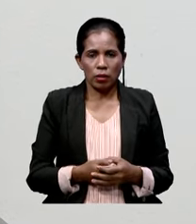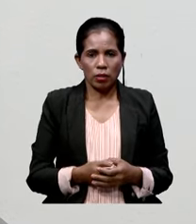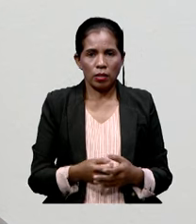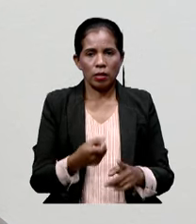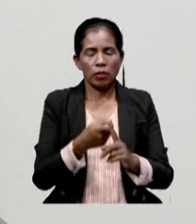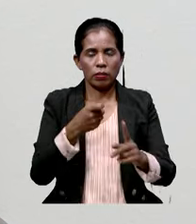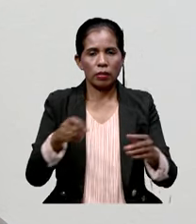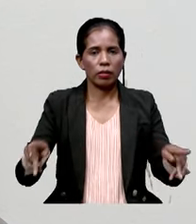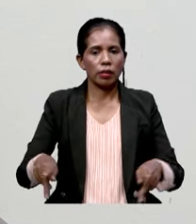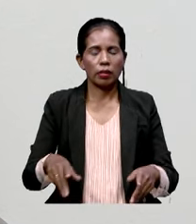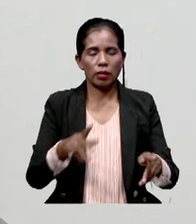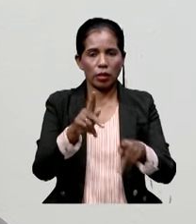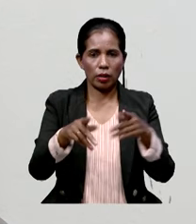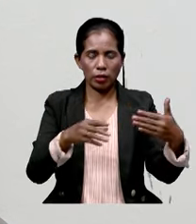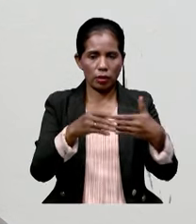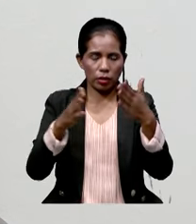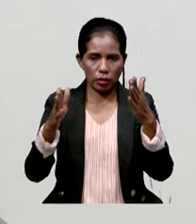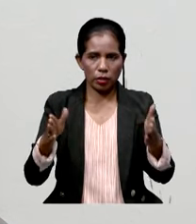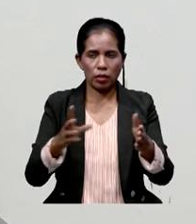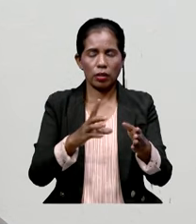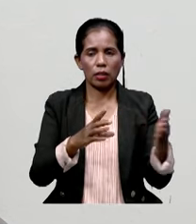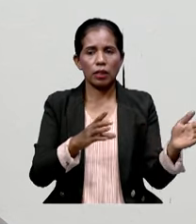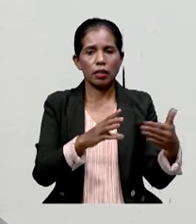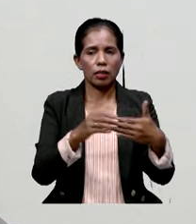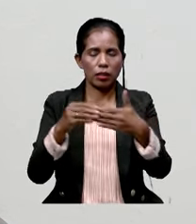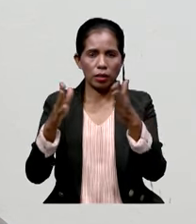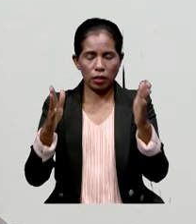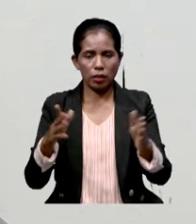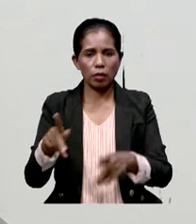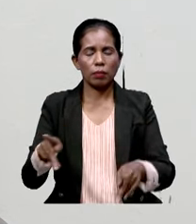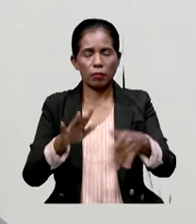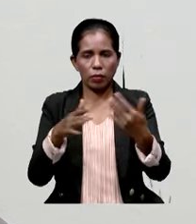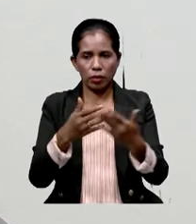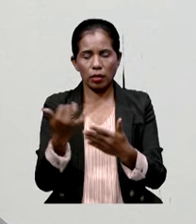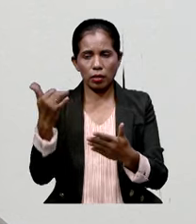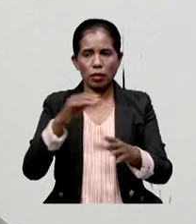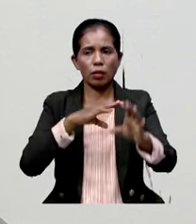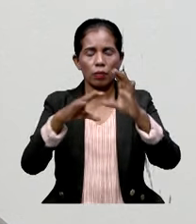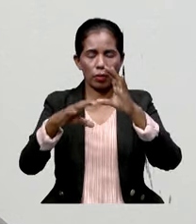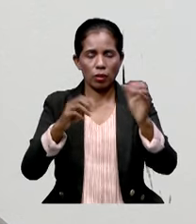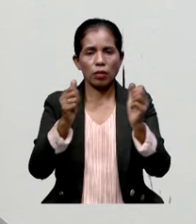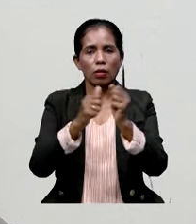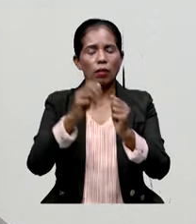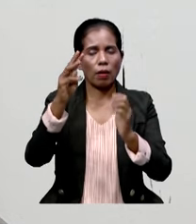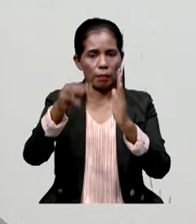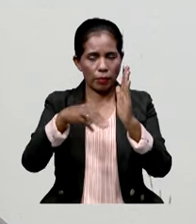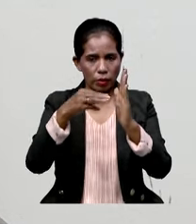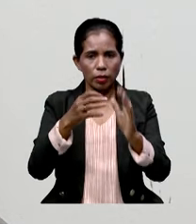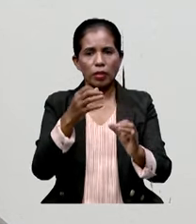sira oficial público dirigente sira líder sira na comunicação com média